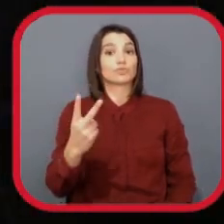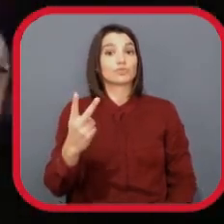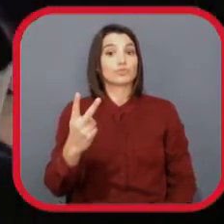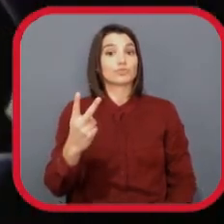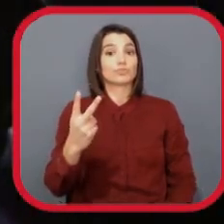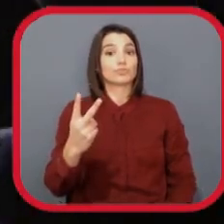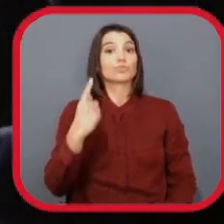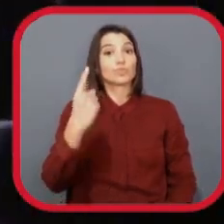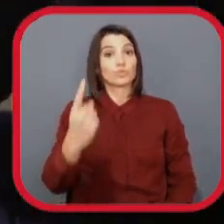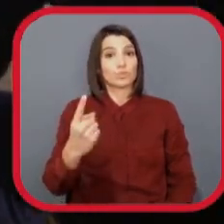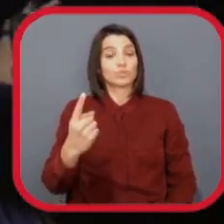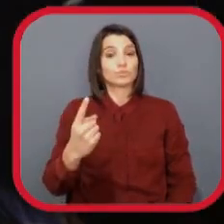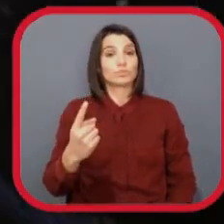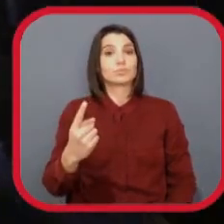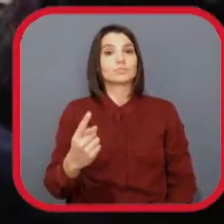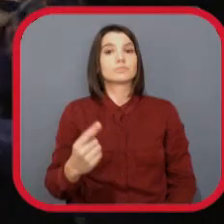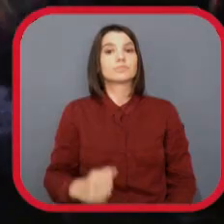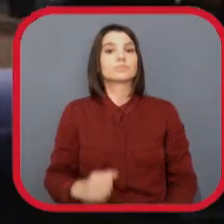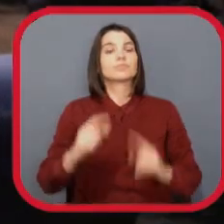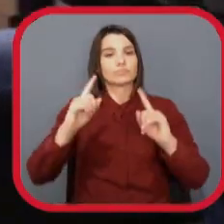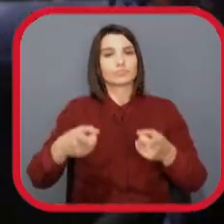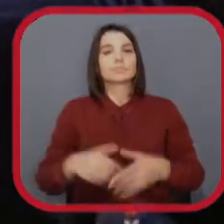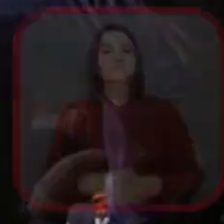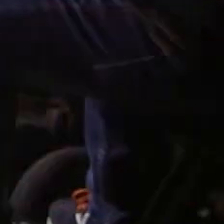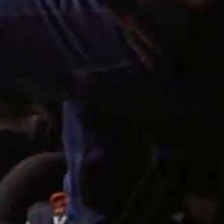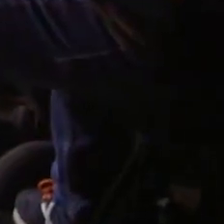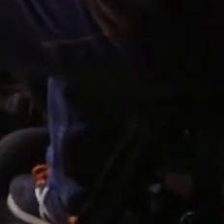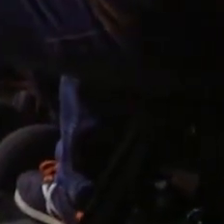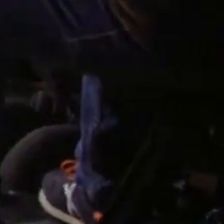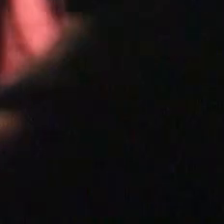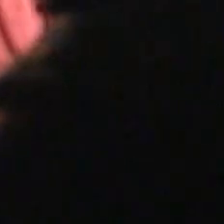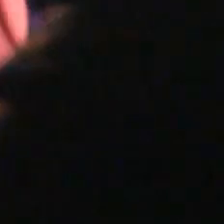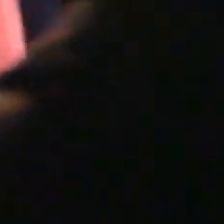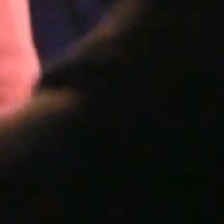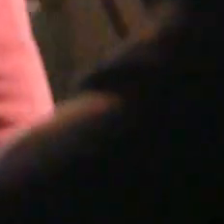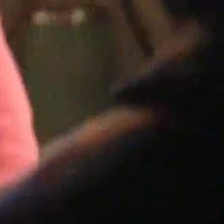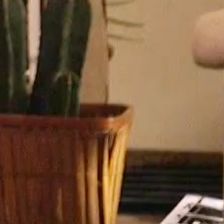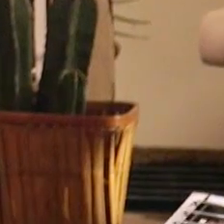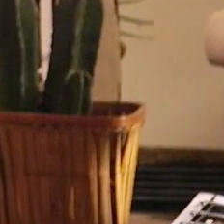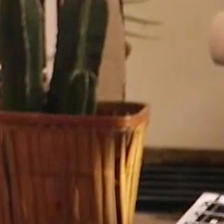3, 2, 1. Ação.